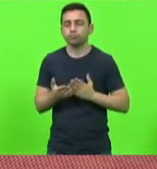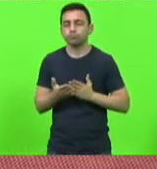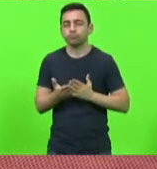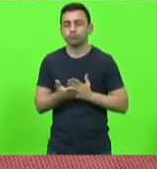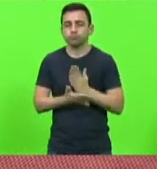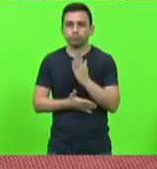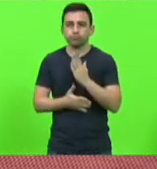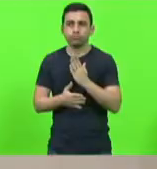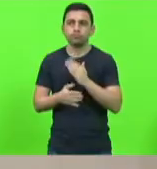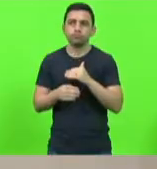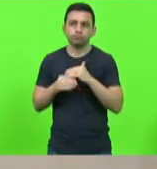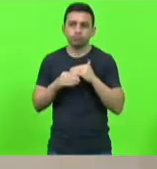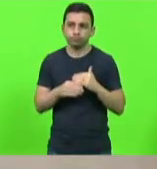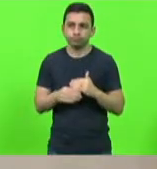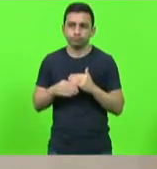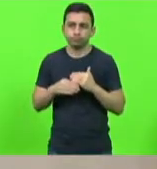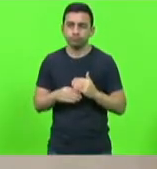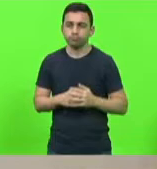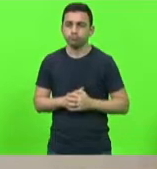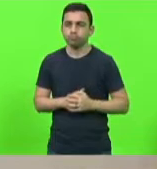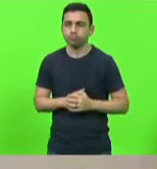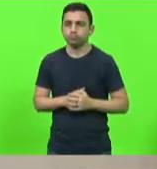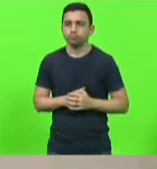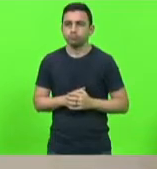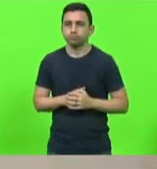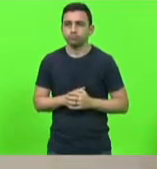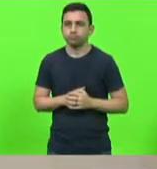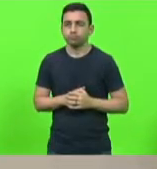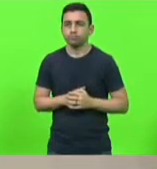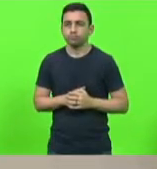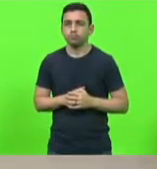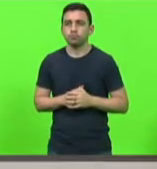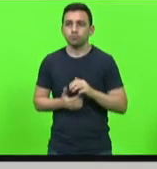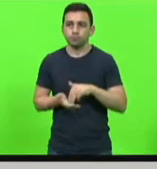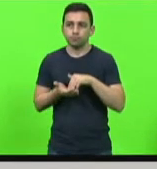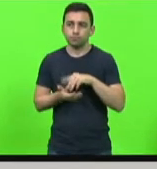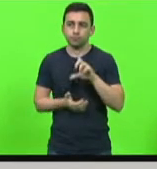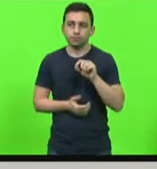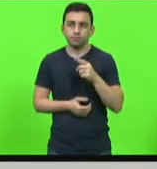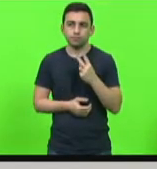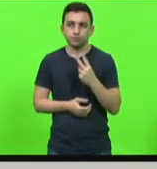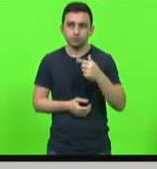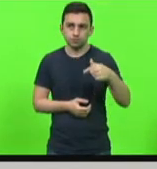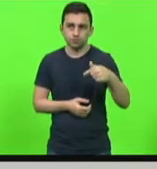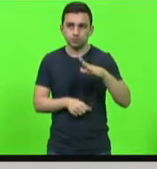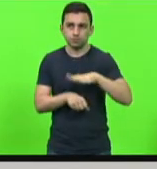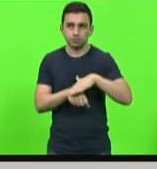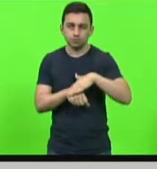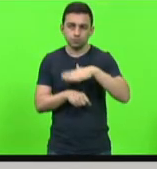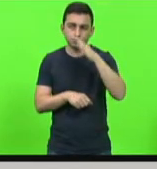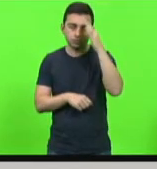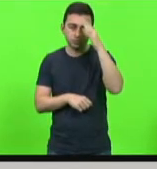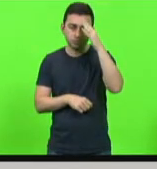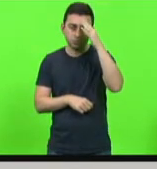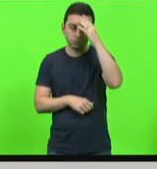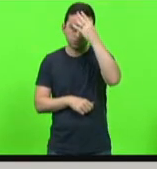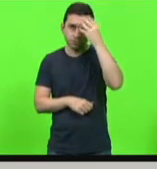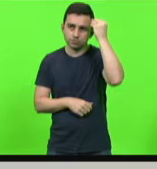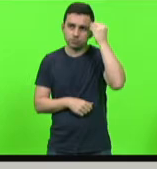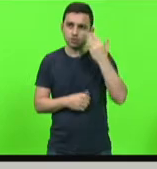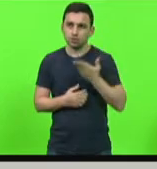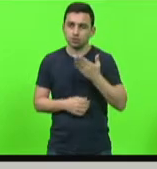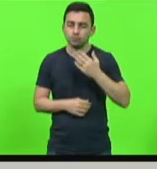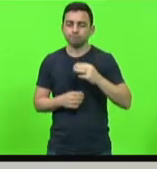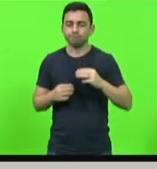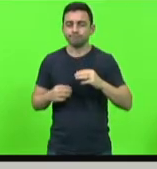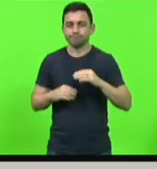permaneçam como se encontram. Aprovado por unanimidade. Moção 1027, autor deputada Luciana Carminati, manifestando ao ministro da